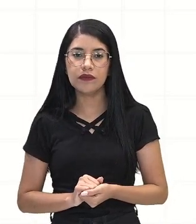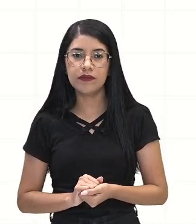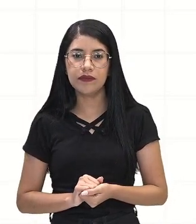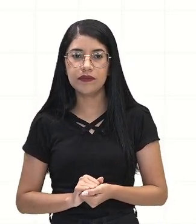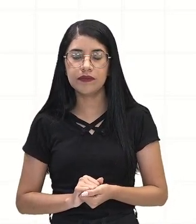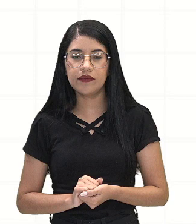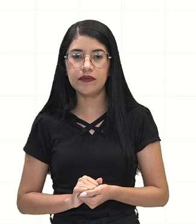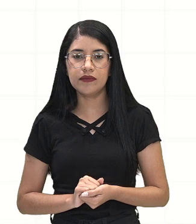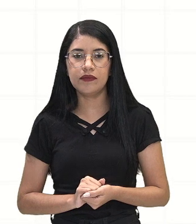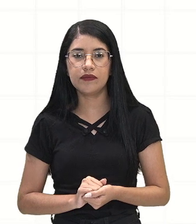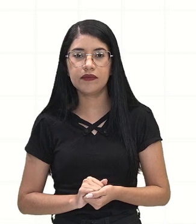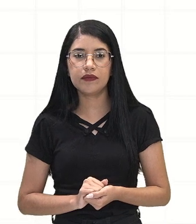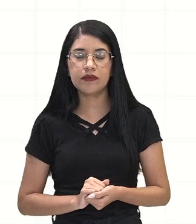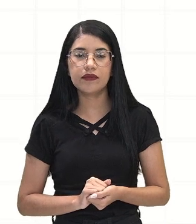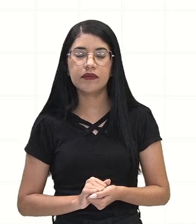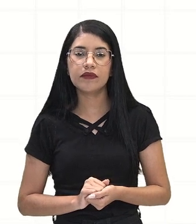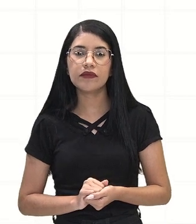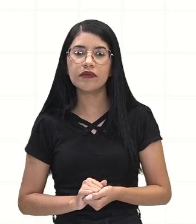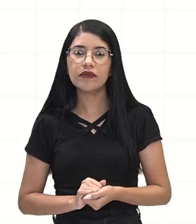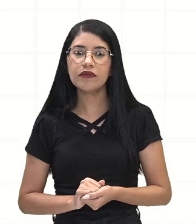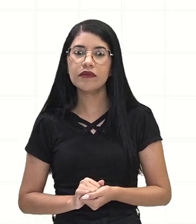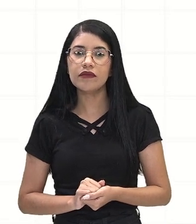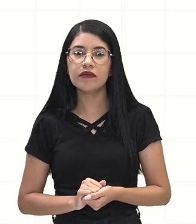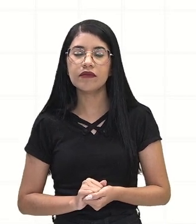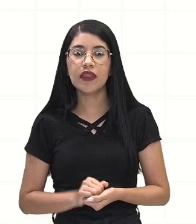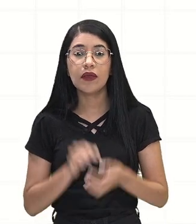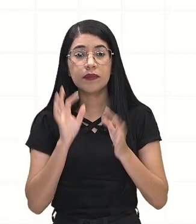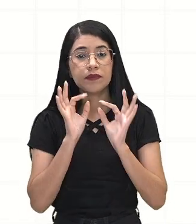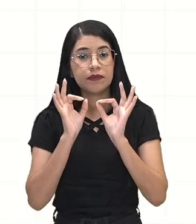Tudo bem? Então, observe o seguinte.